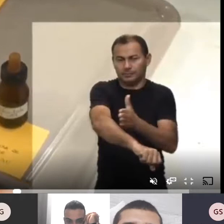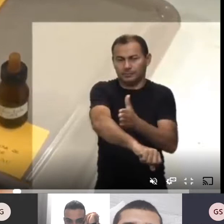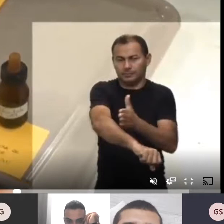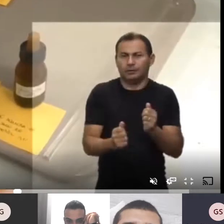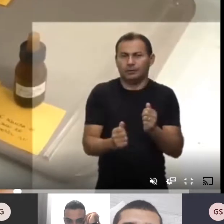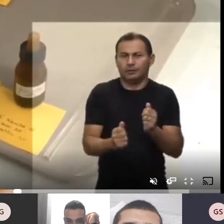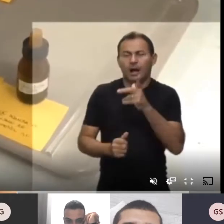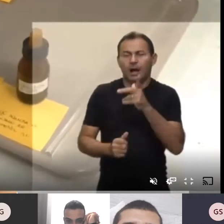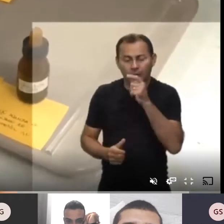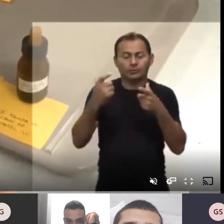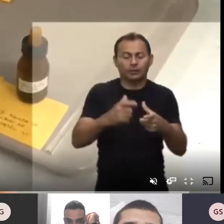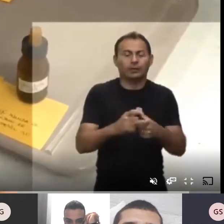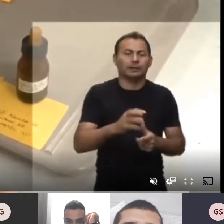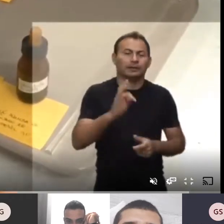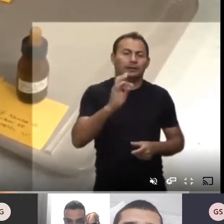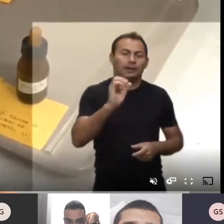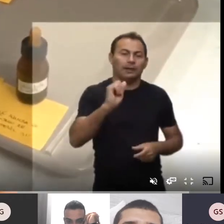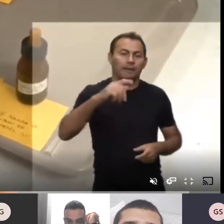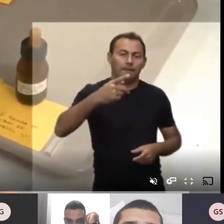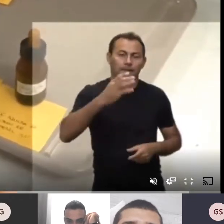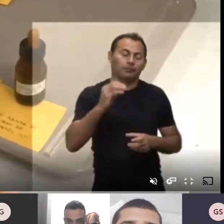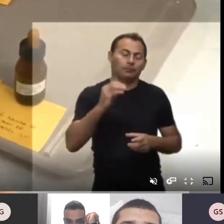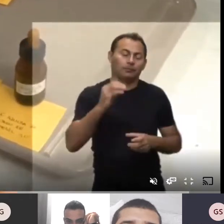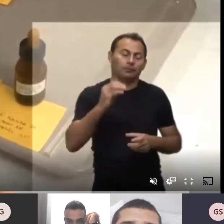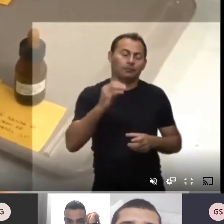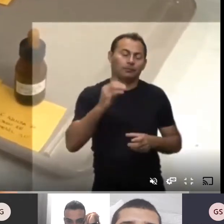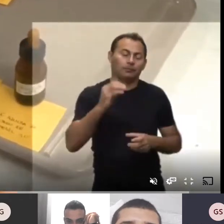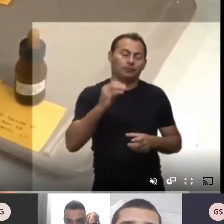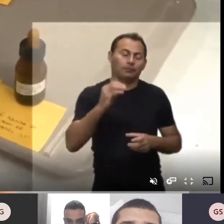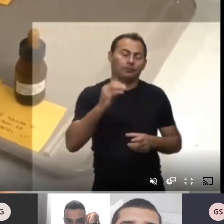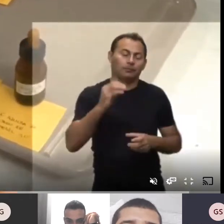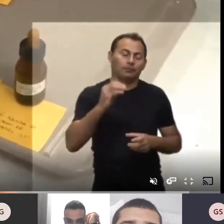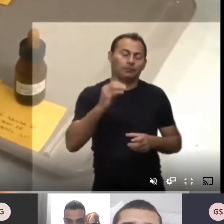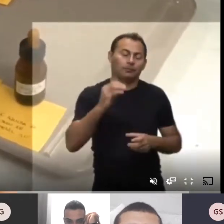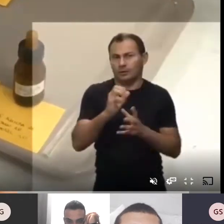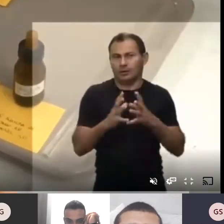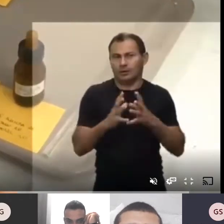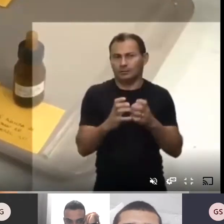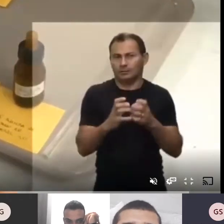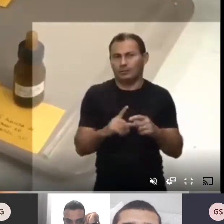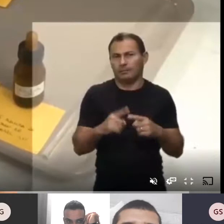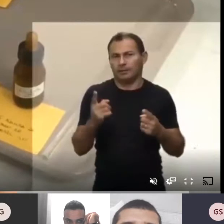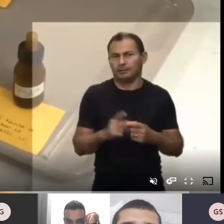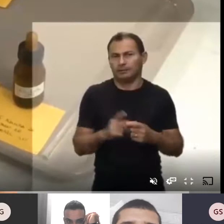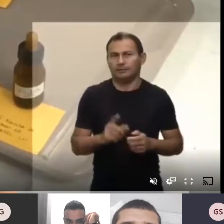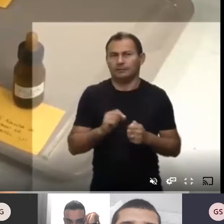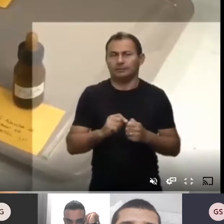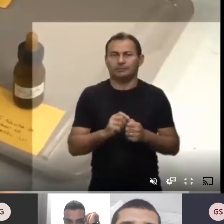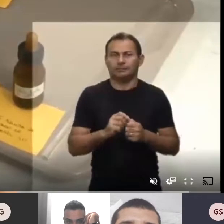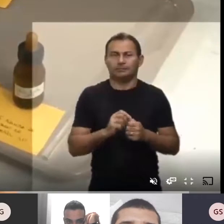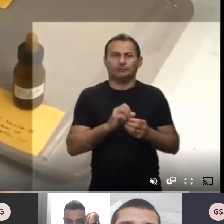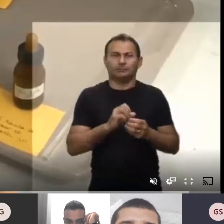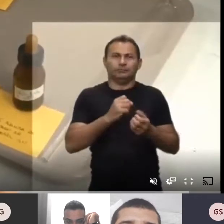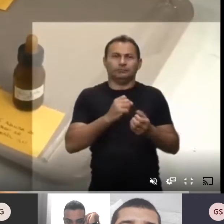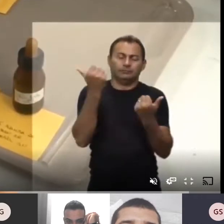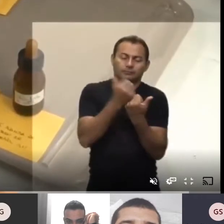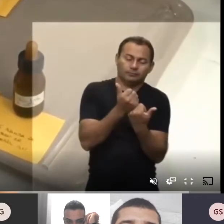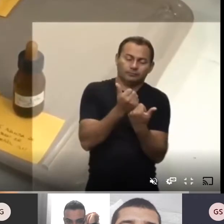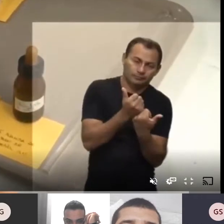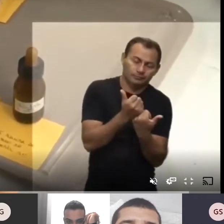Vou medir 10 ml, né, na bureta da solução tampão, que é